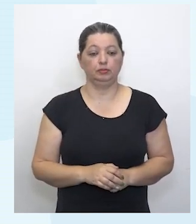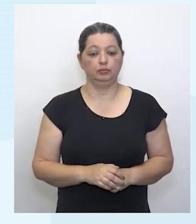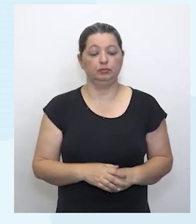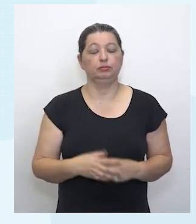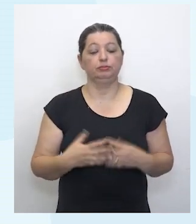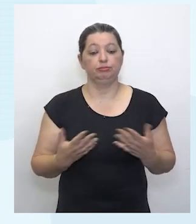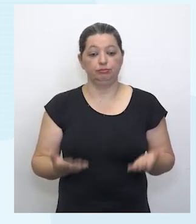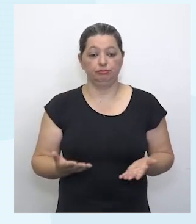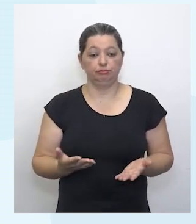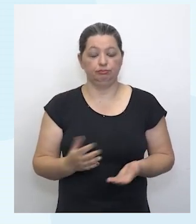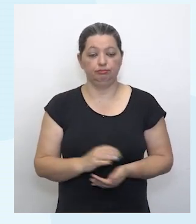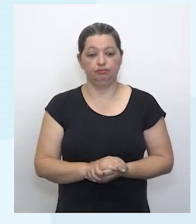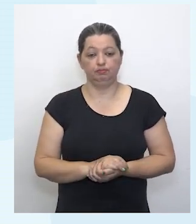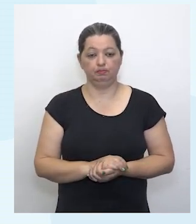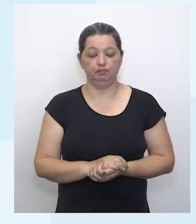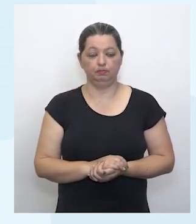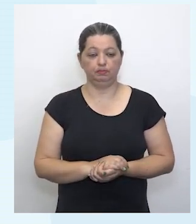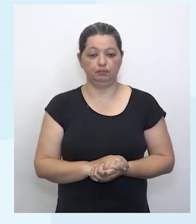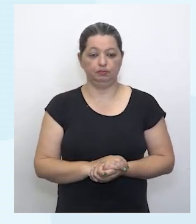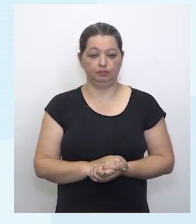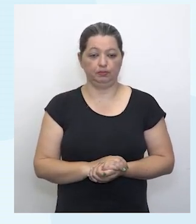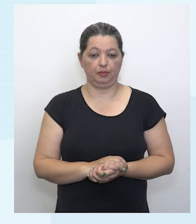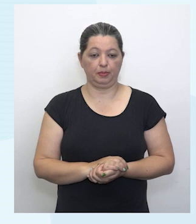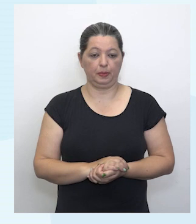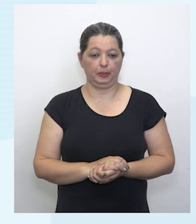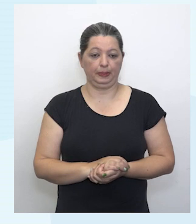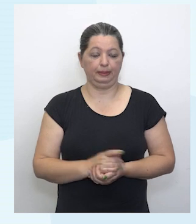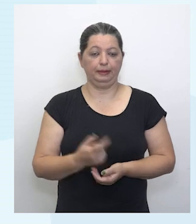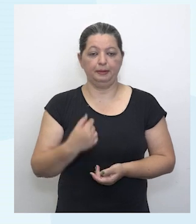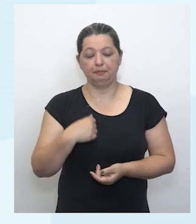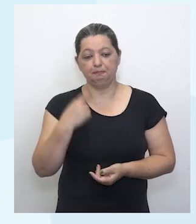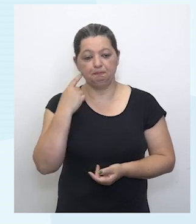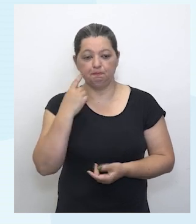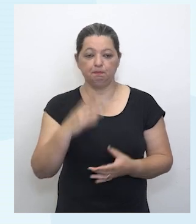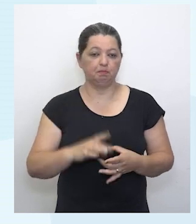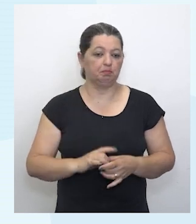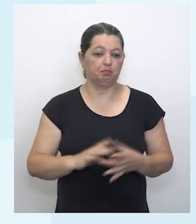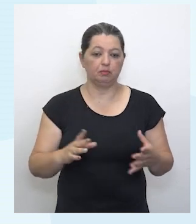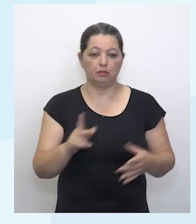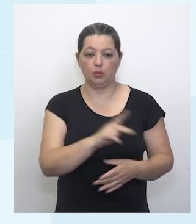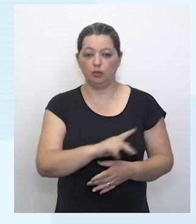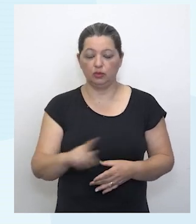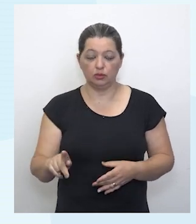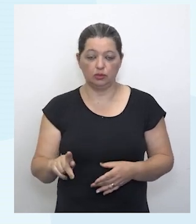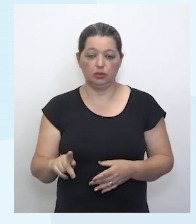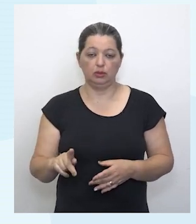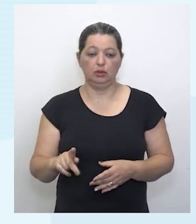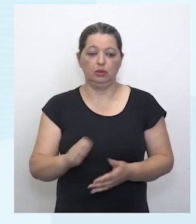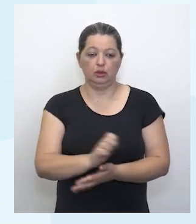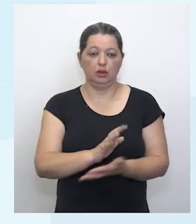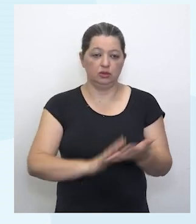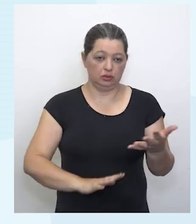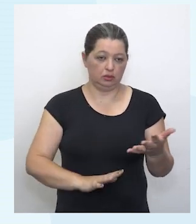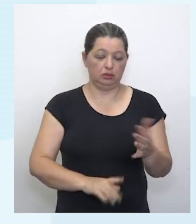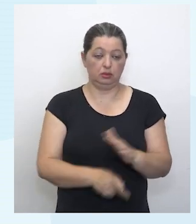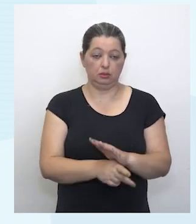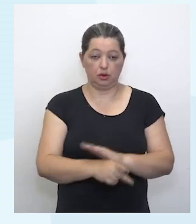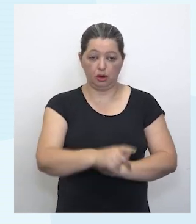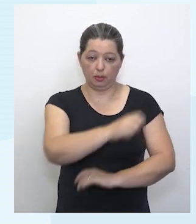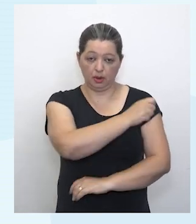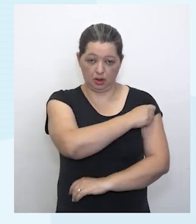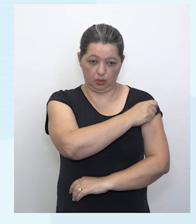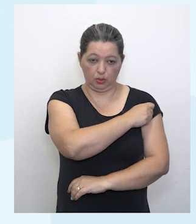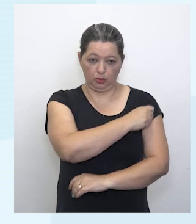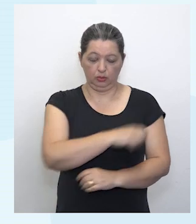não dá para eu disponibilizar, o professor disponibilizar atividades para o seu estudante se